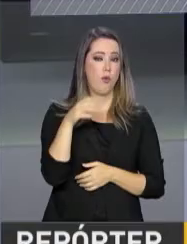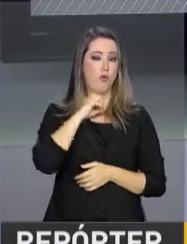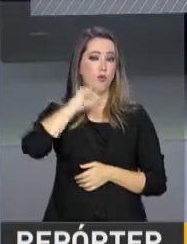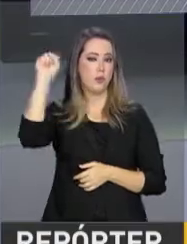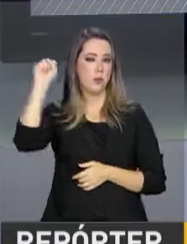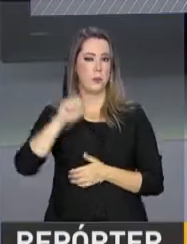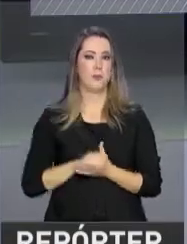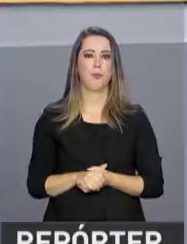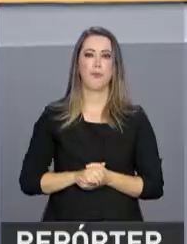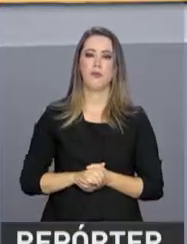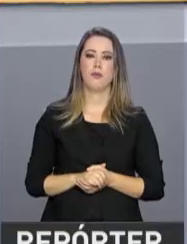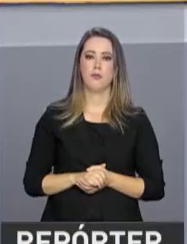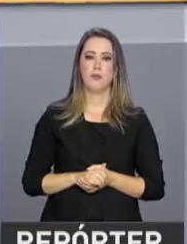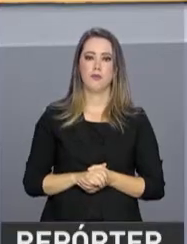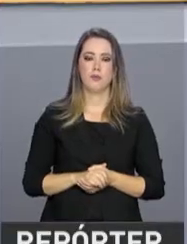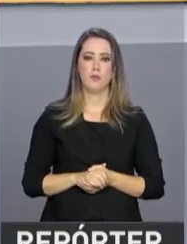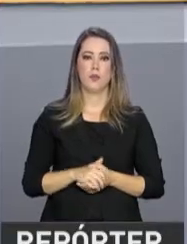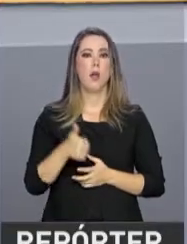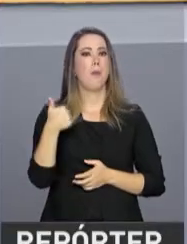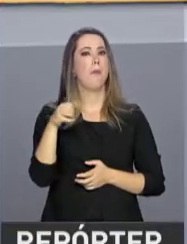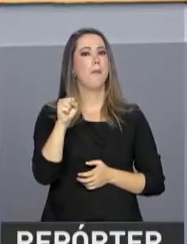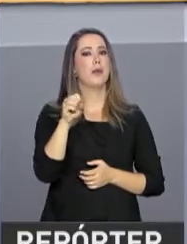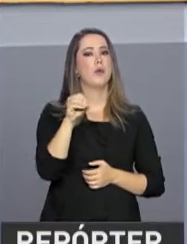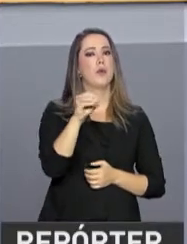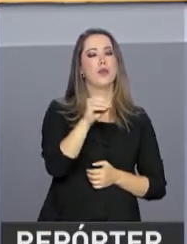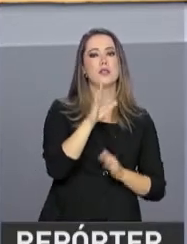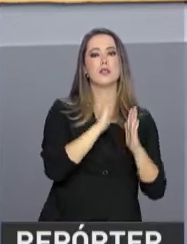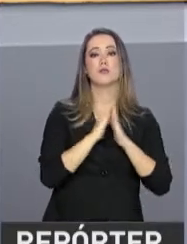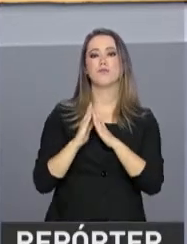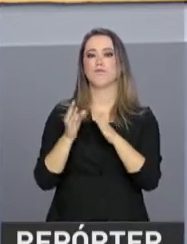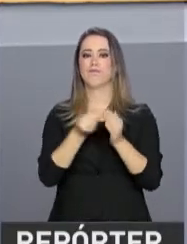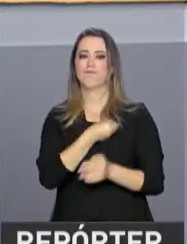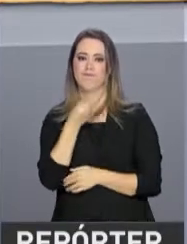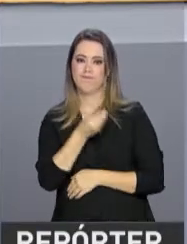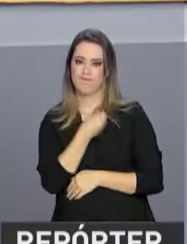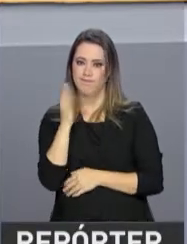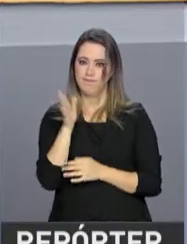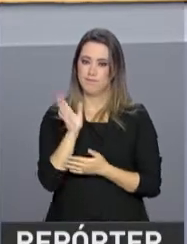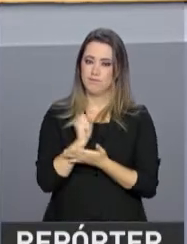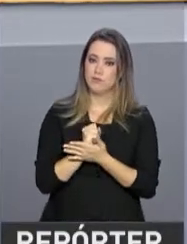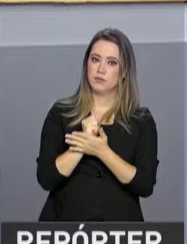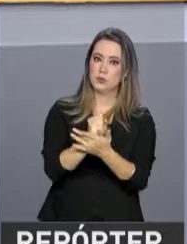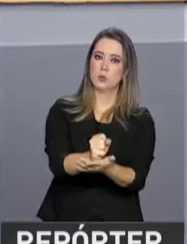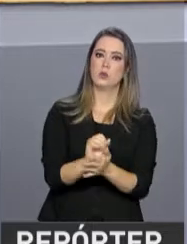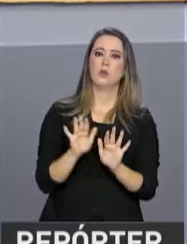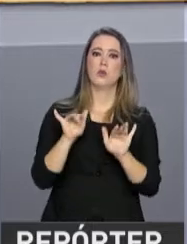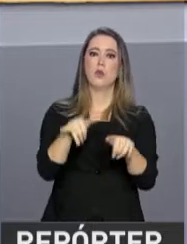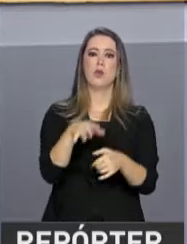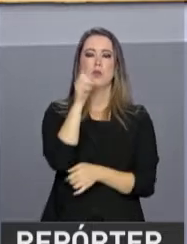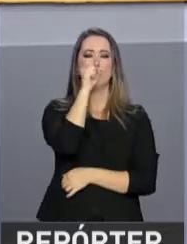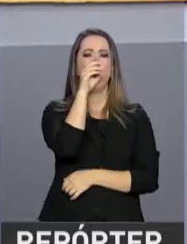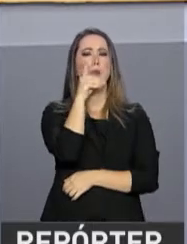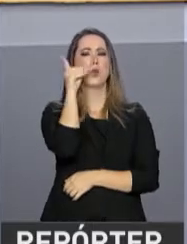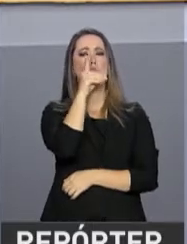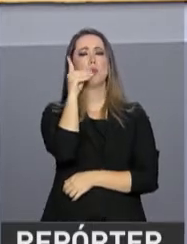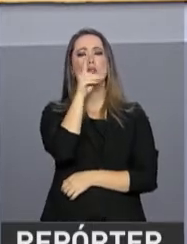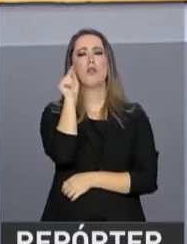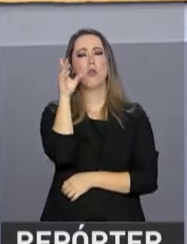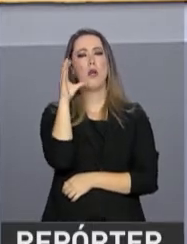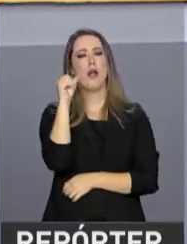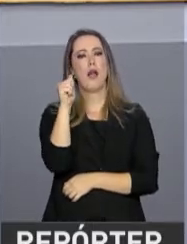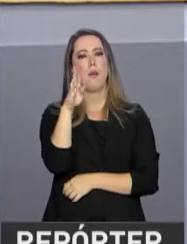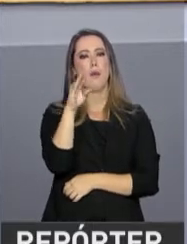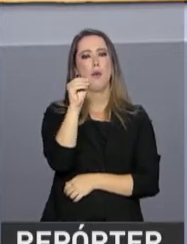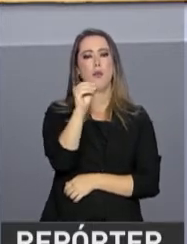11 de abril mil 800 moradias do programa minha casa minha vida foram entregues no fim de semana aos moradores de